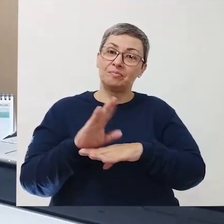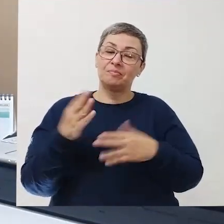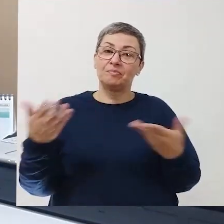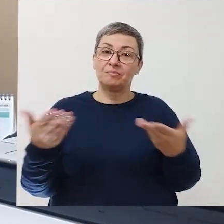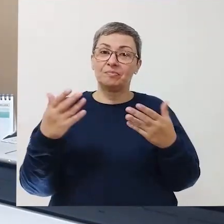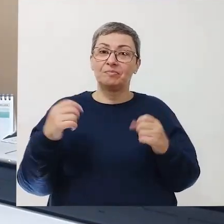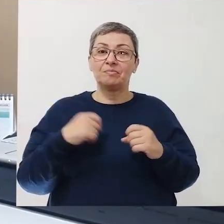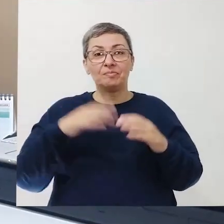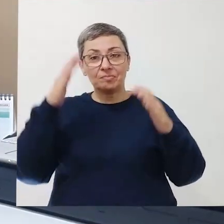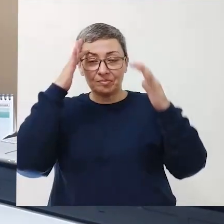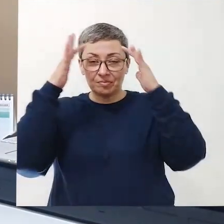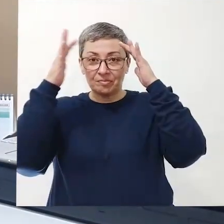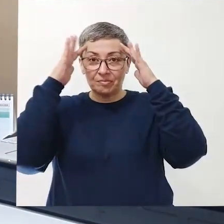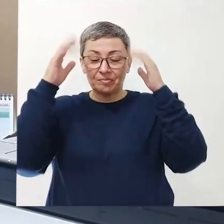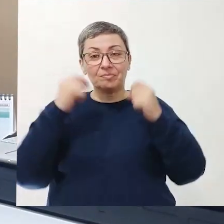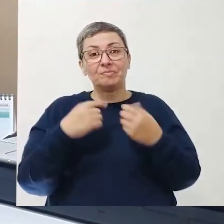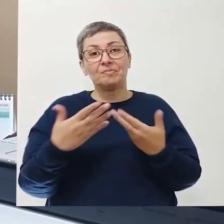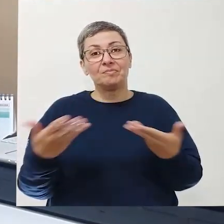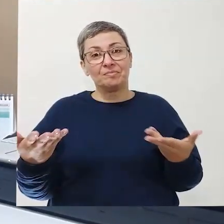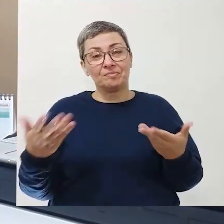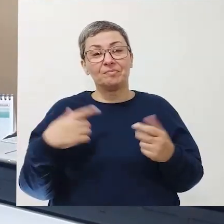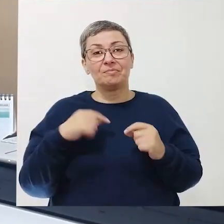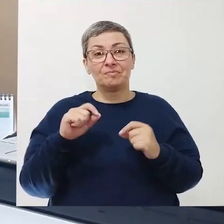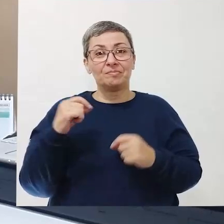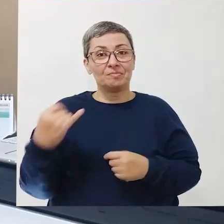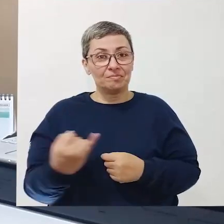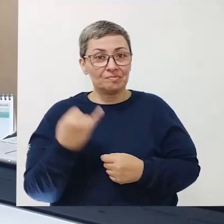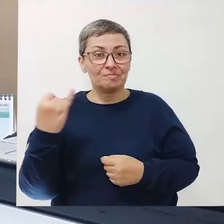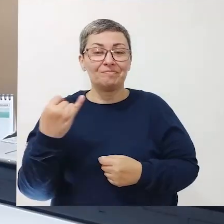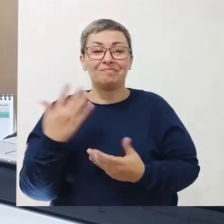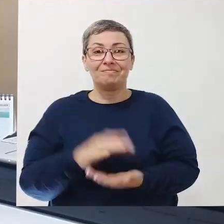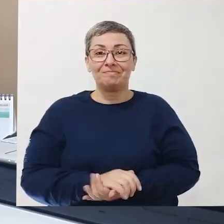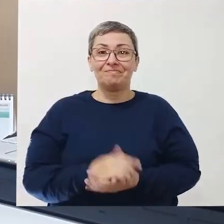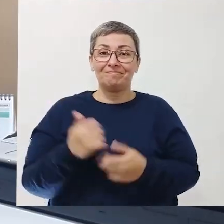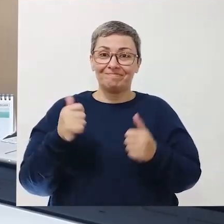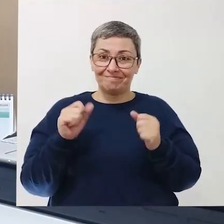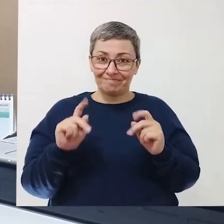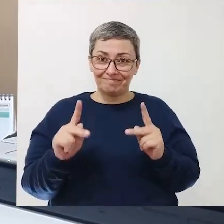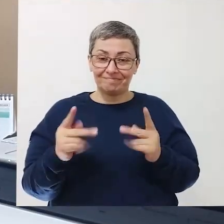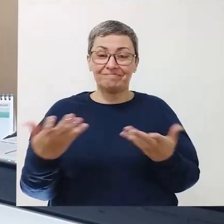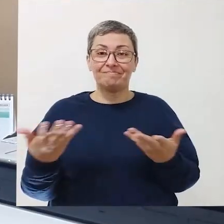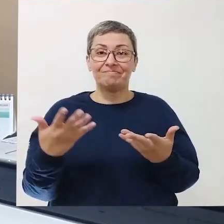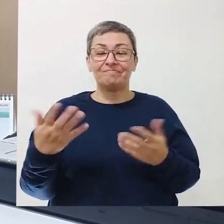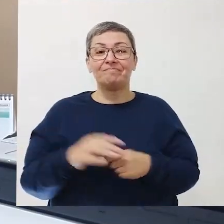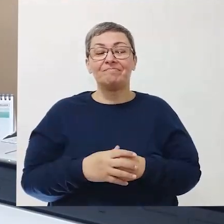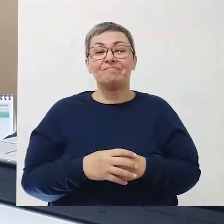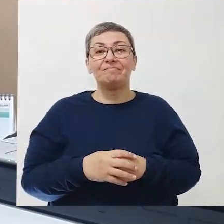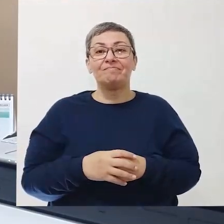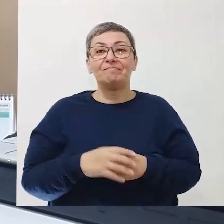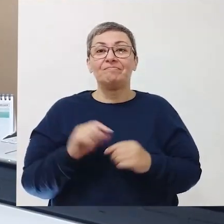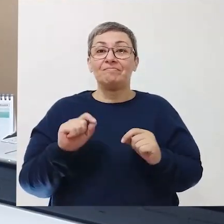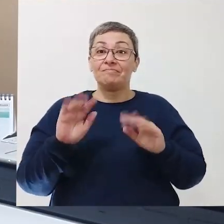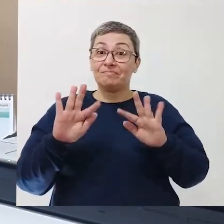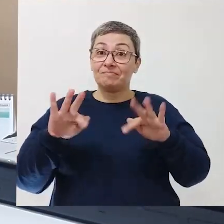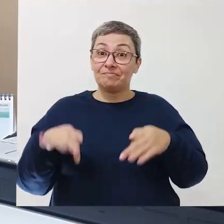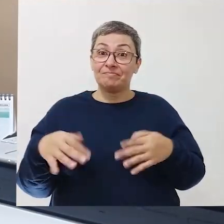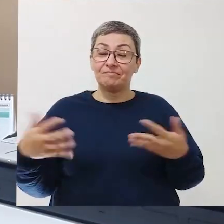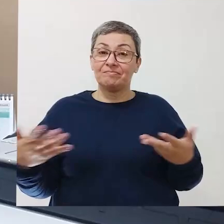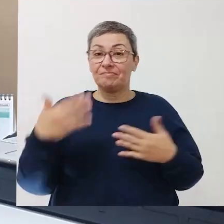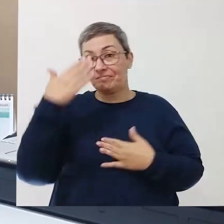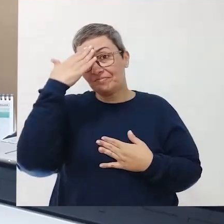rotinas Para a comunicação Para compras, estudos, jogos, etc